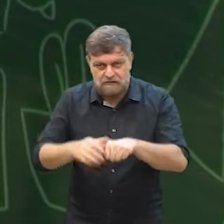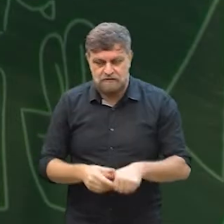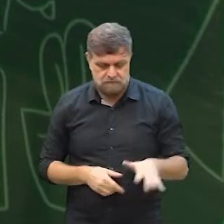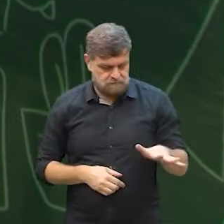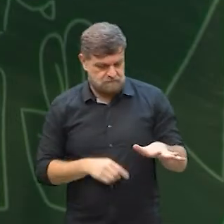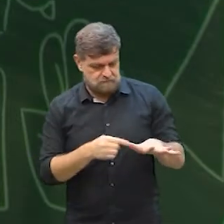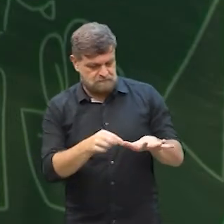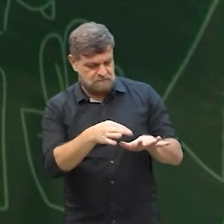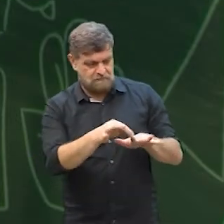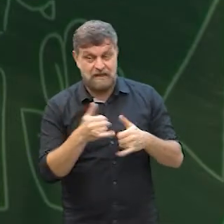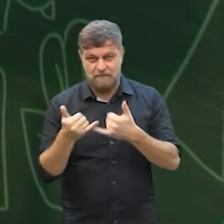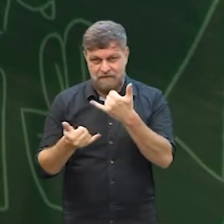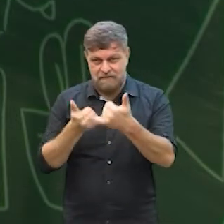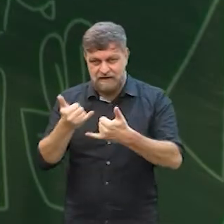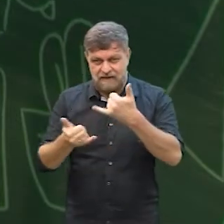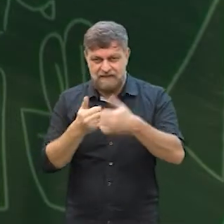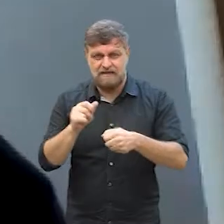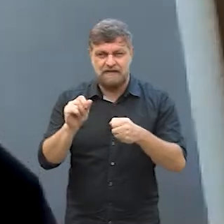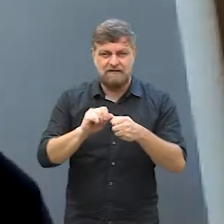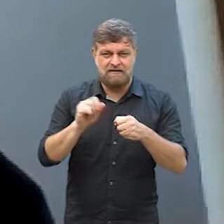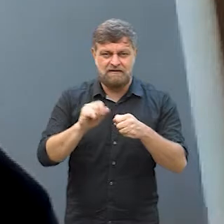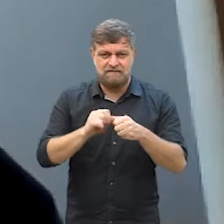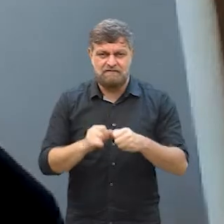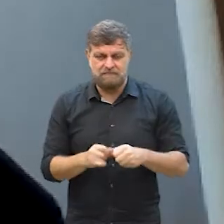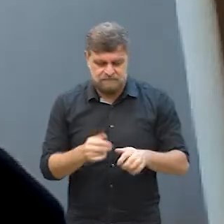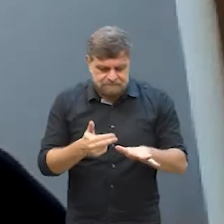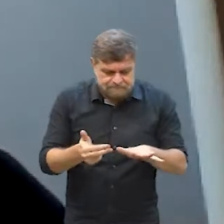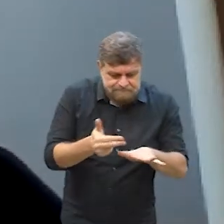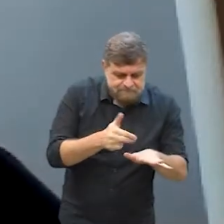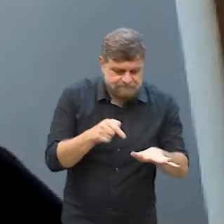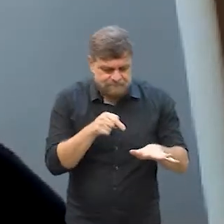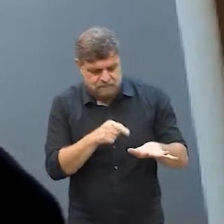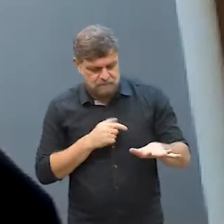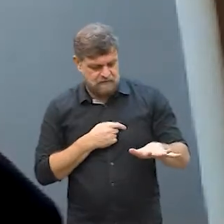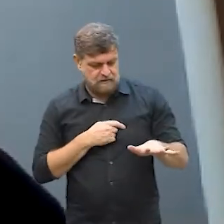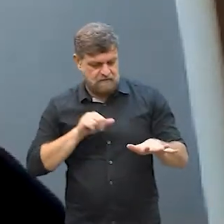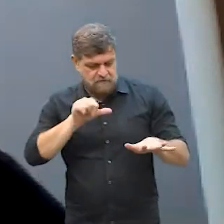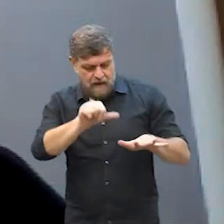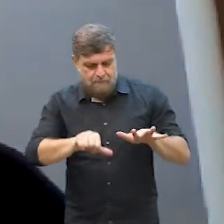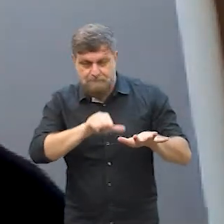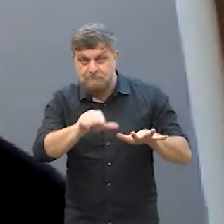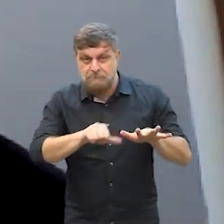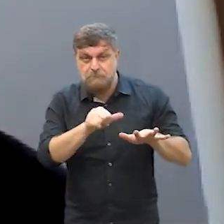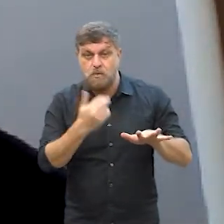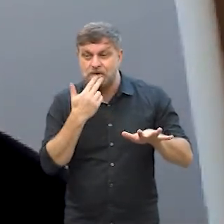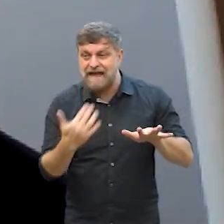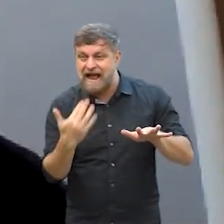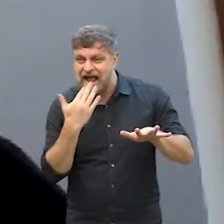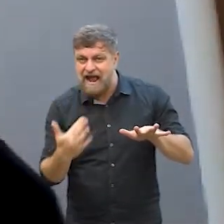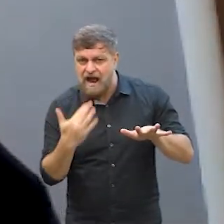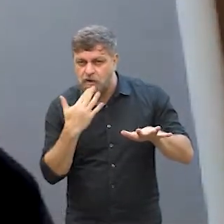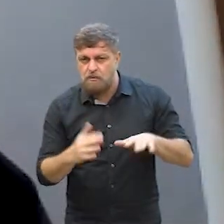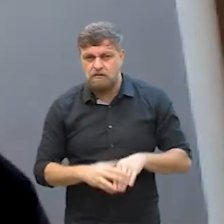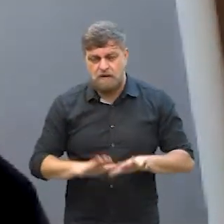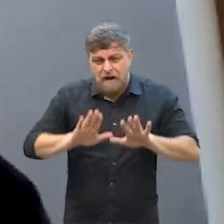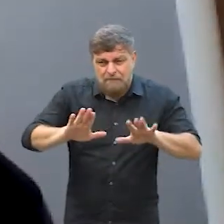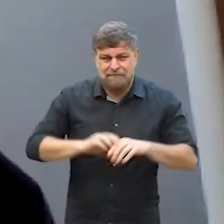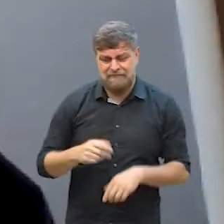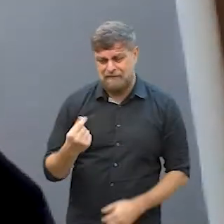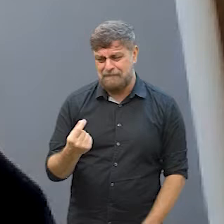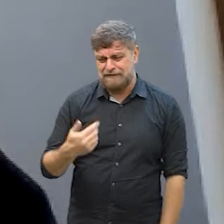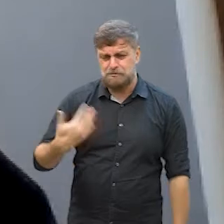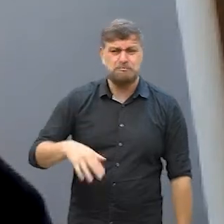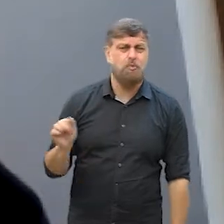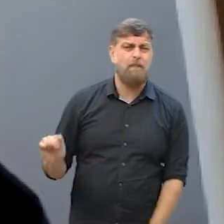sabe? Então você pode brincar e fazer desenhos de bateria, de termômetro, numa caneca de café, por exemplo, né? Mas é tudo